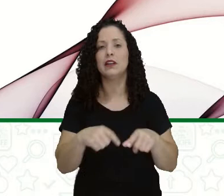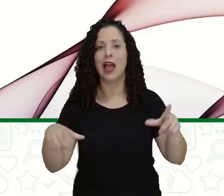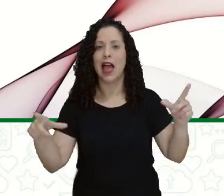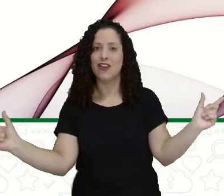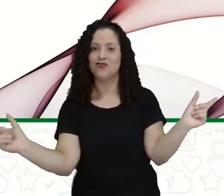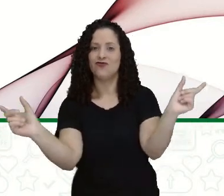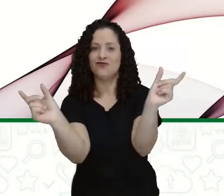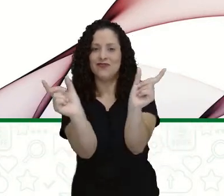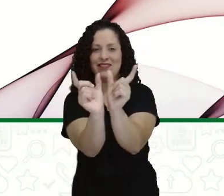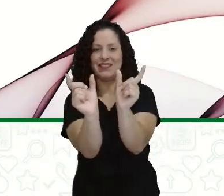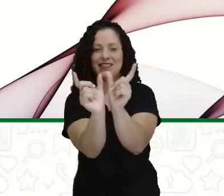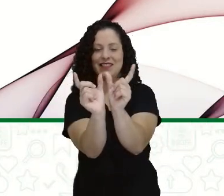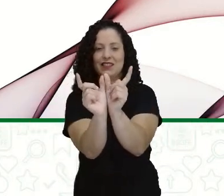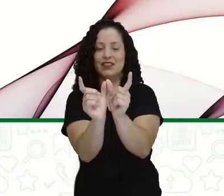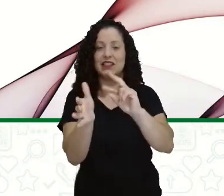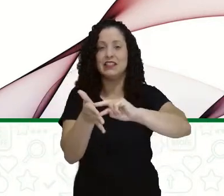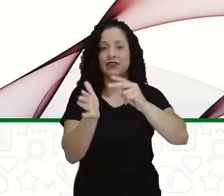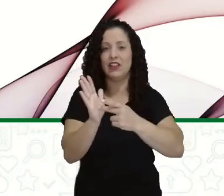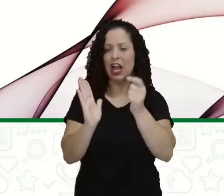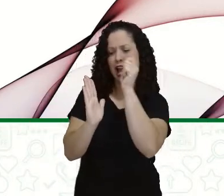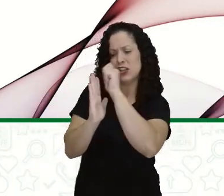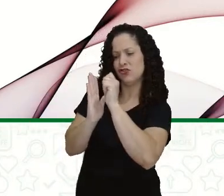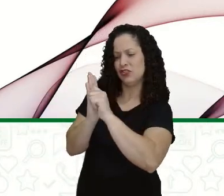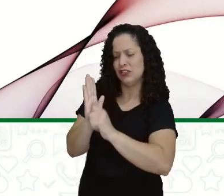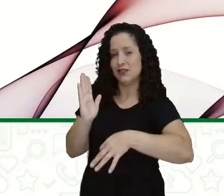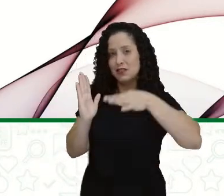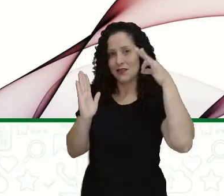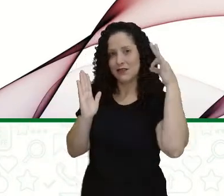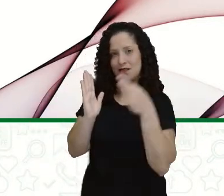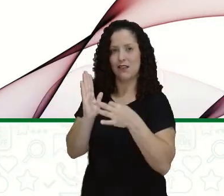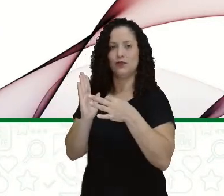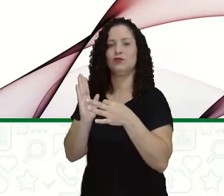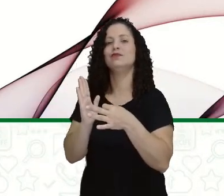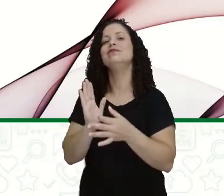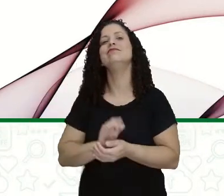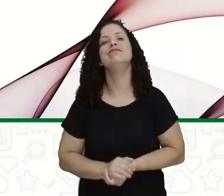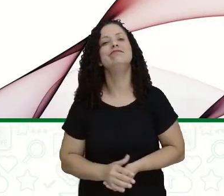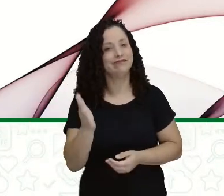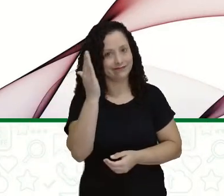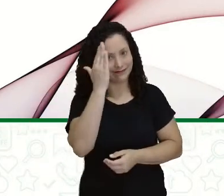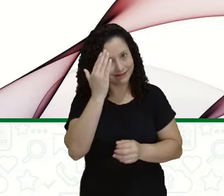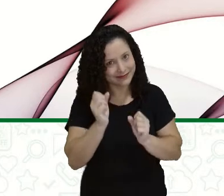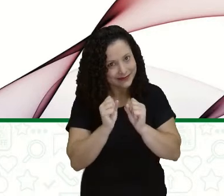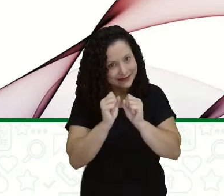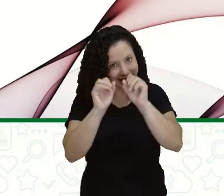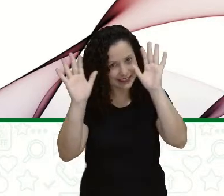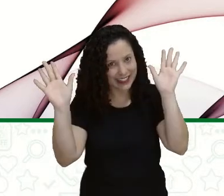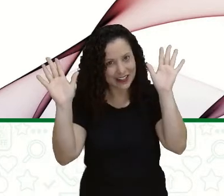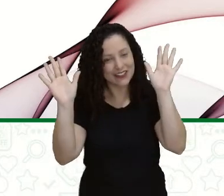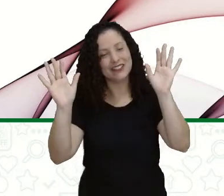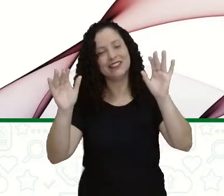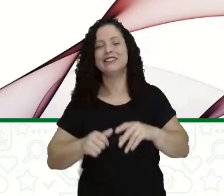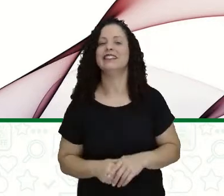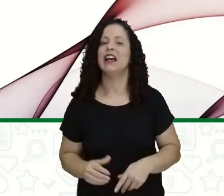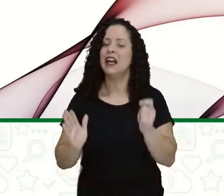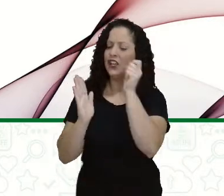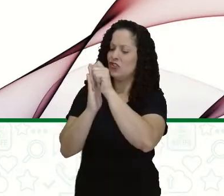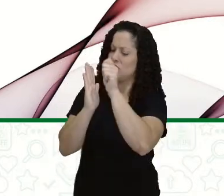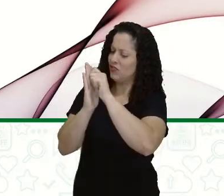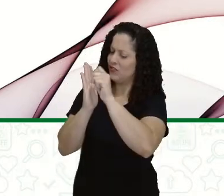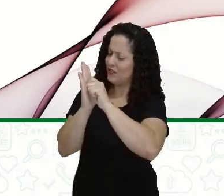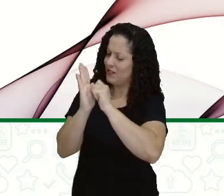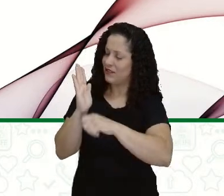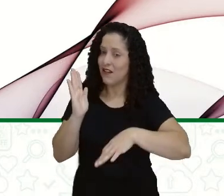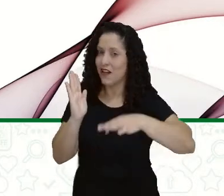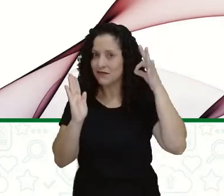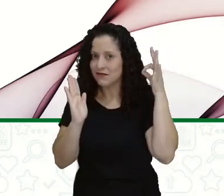ortografia é escrita correta. Entendido? Esse escrita correta é aquele